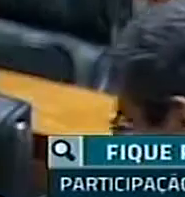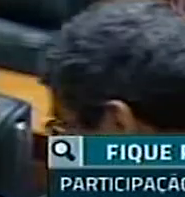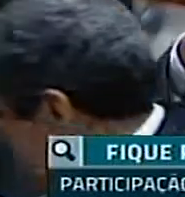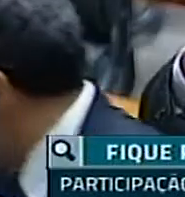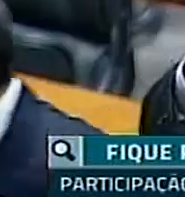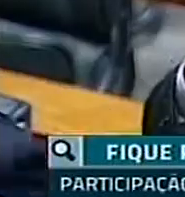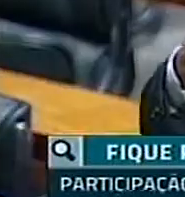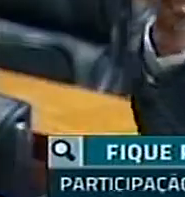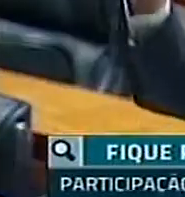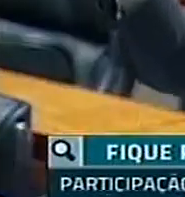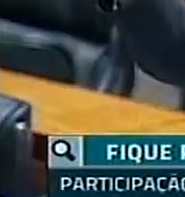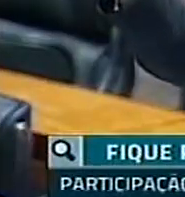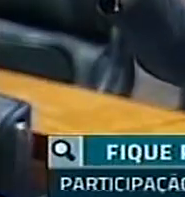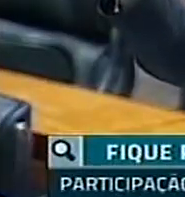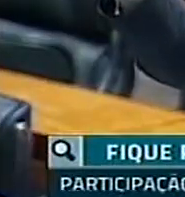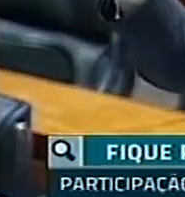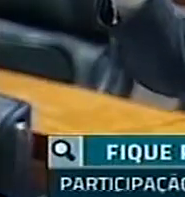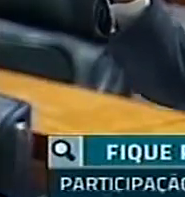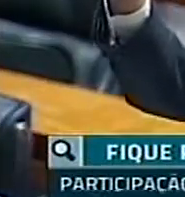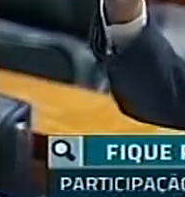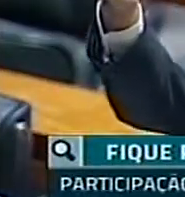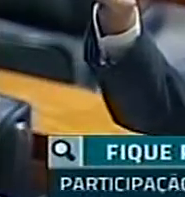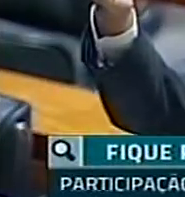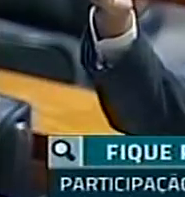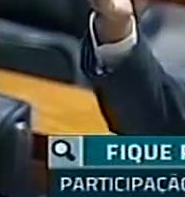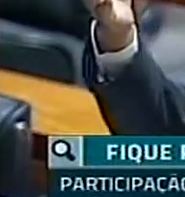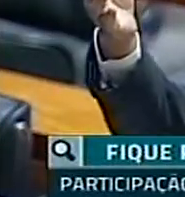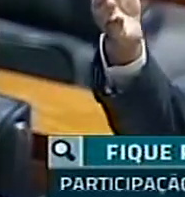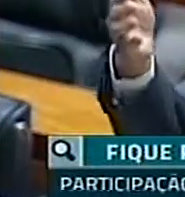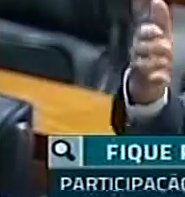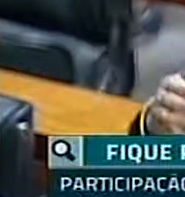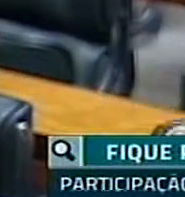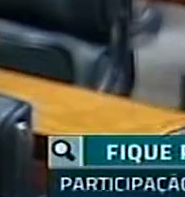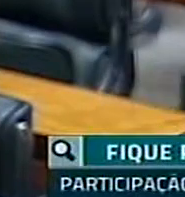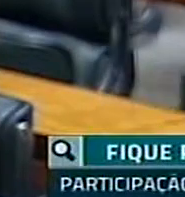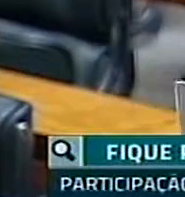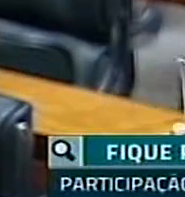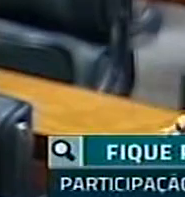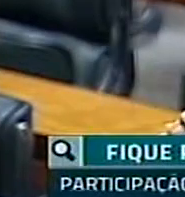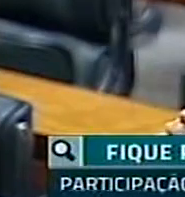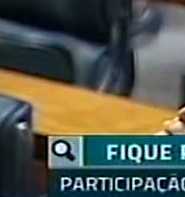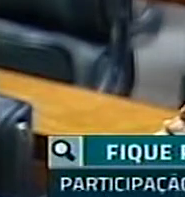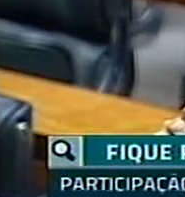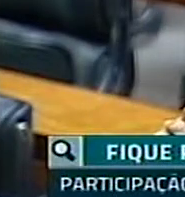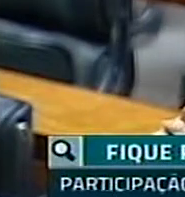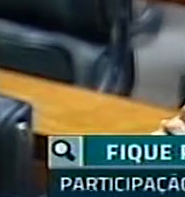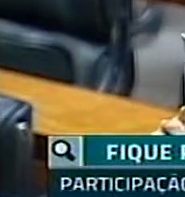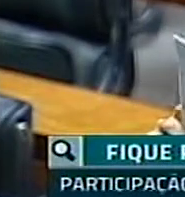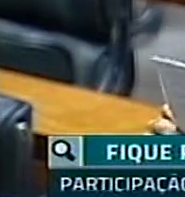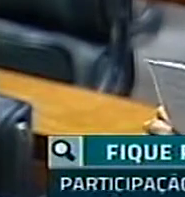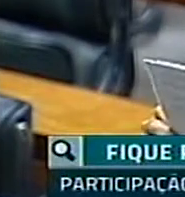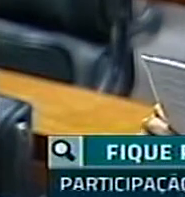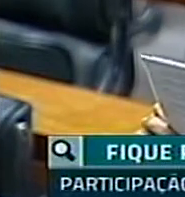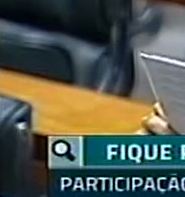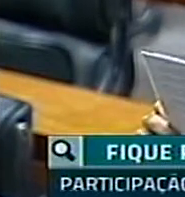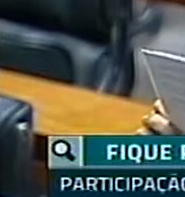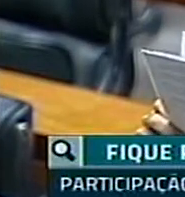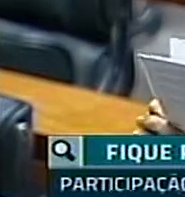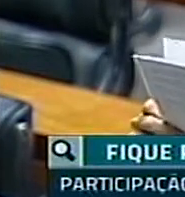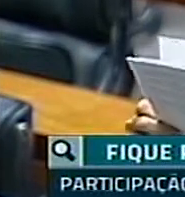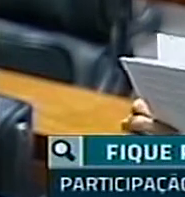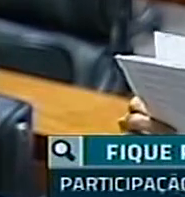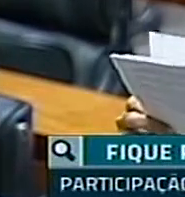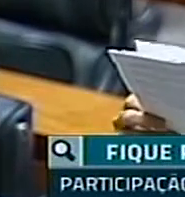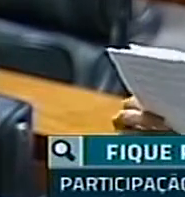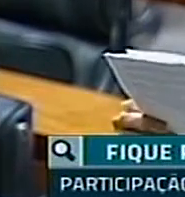um debate com Vossa Excelência, mas nós já apresentamos uma proposta